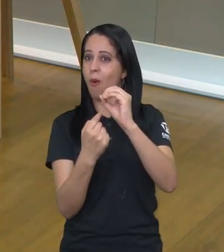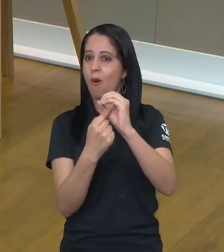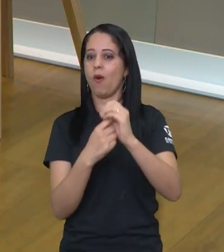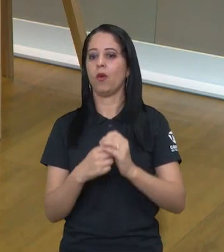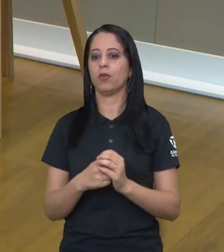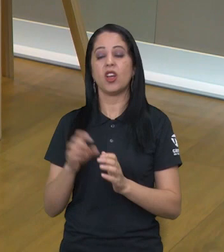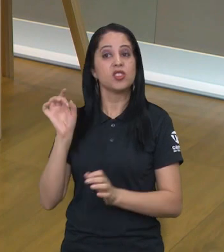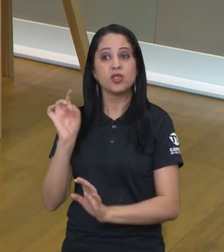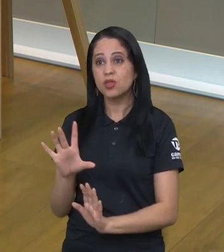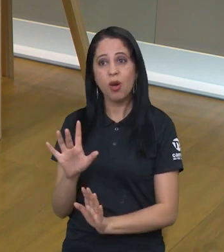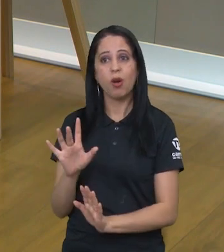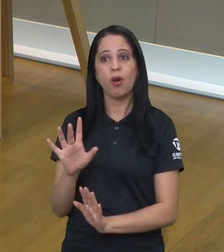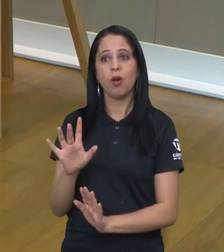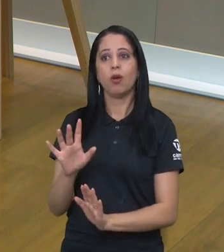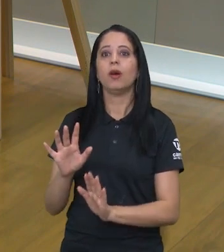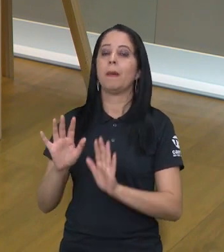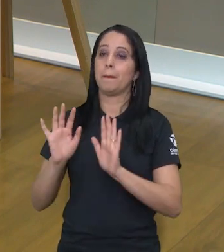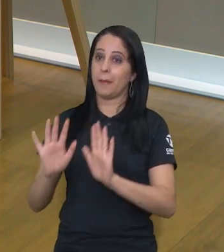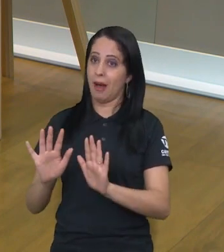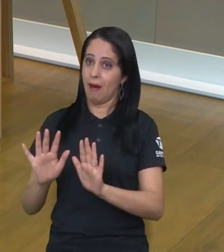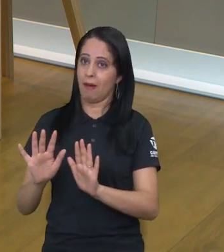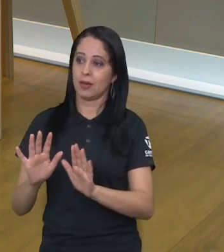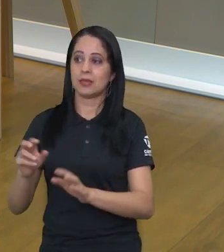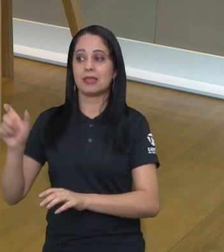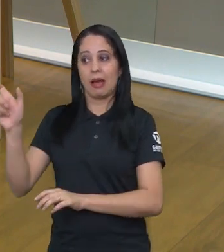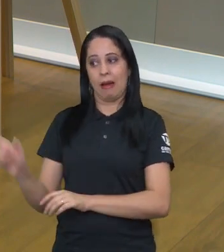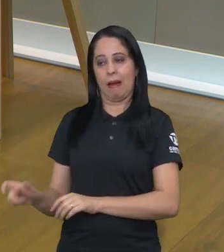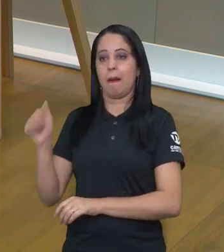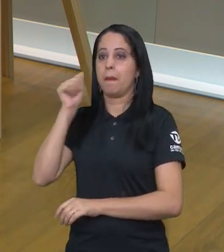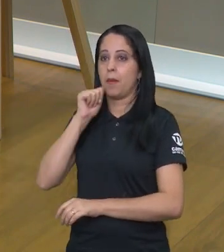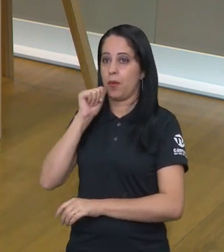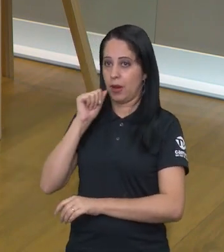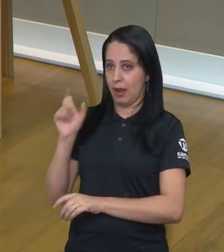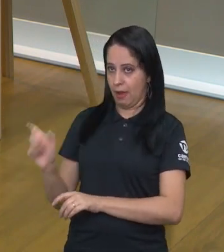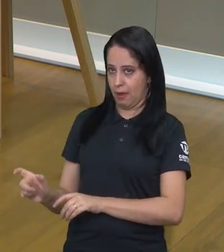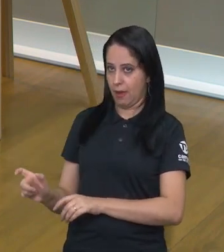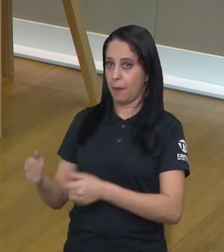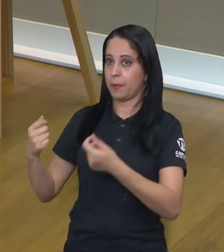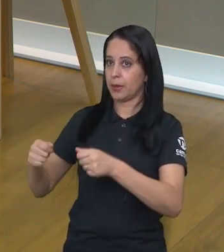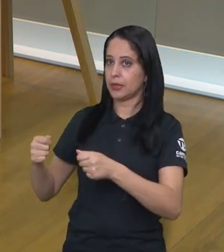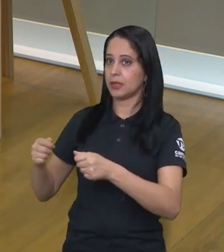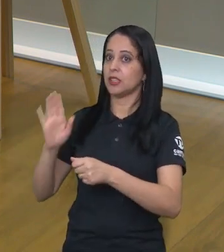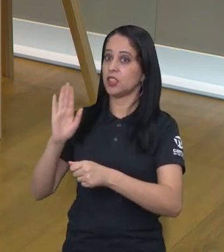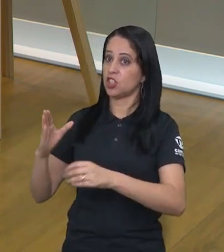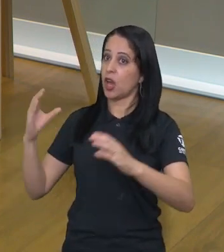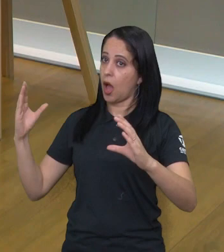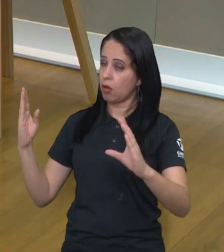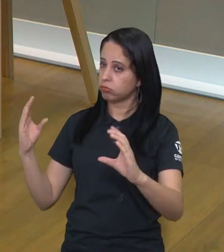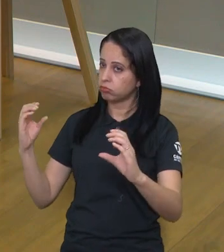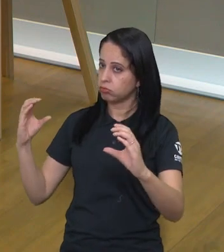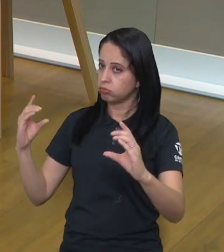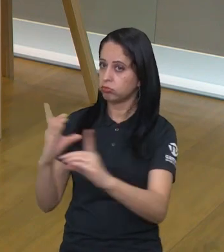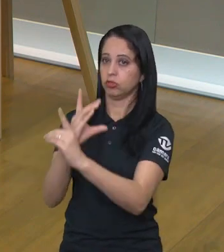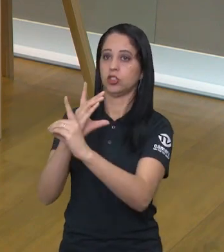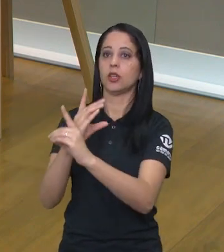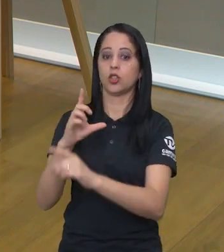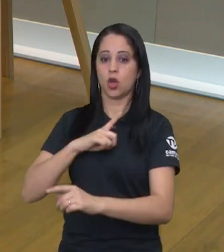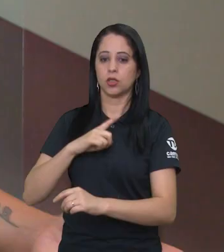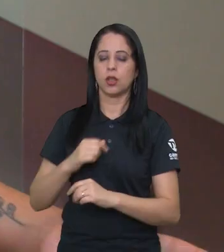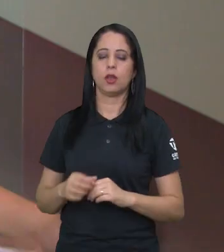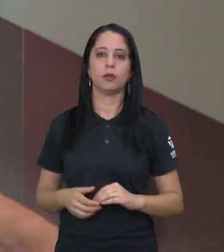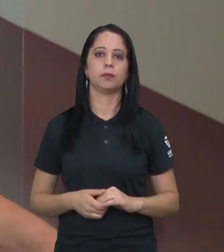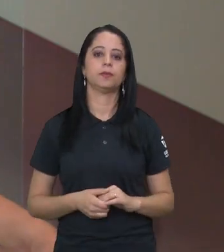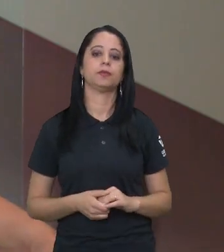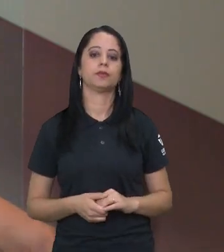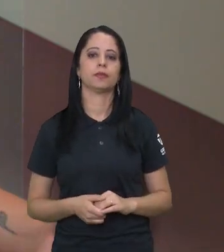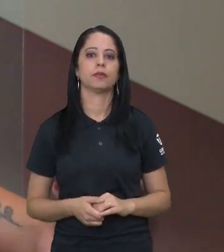que a paciente já tem que ter o diagnóstico anterior para a gente poder definir o que vai ser feito. Ótimo.